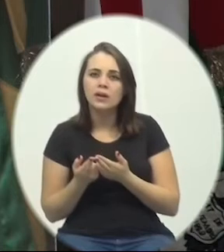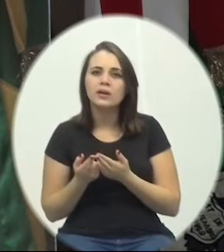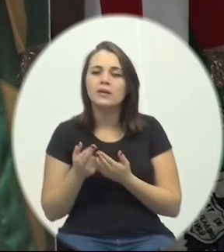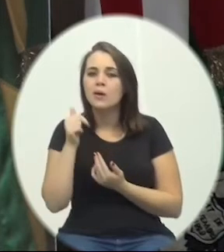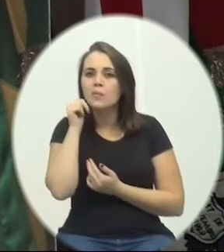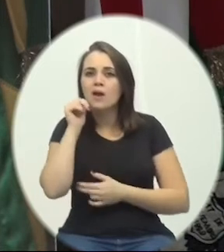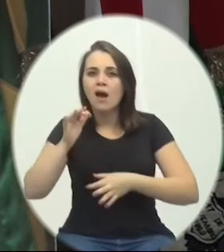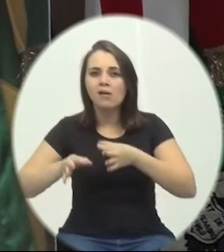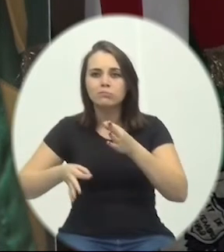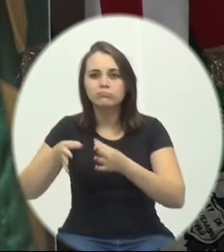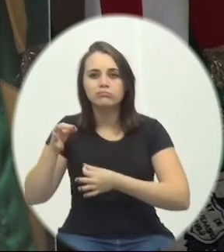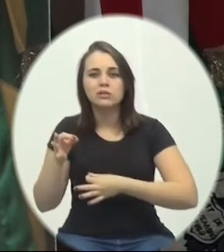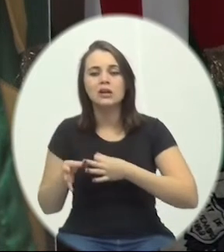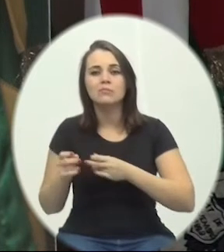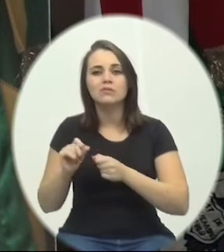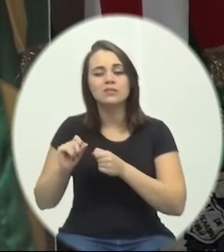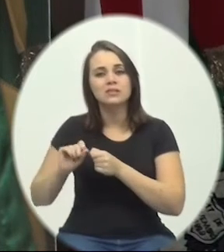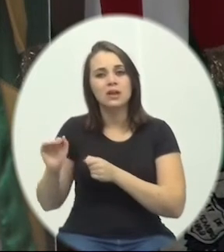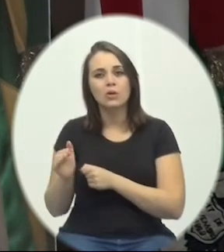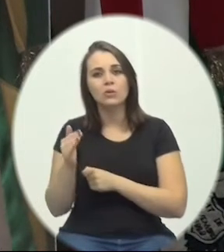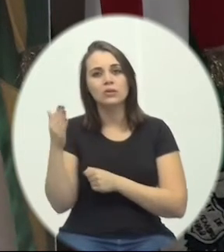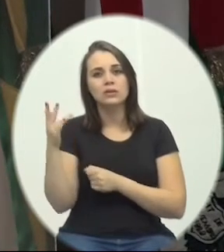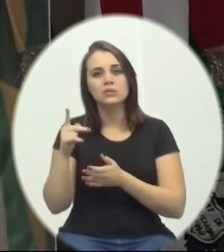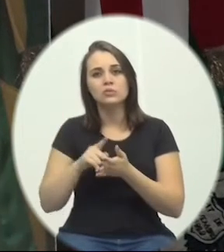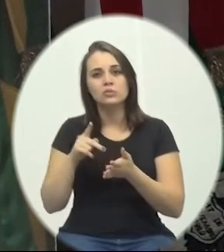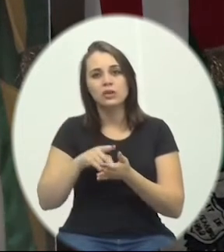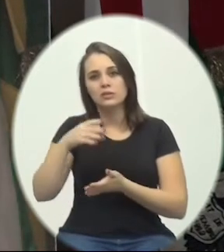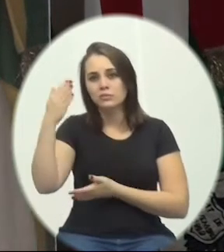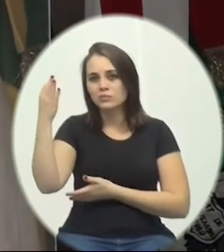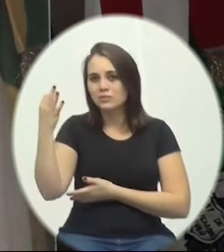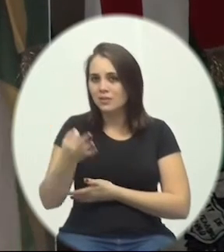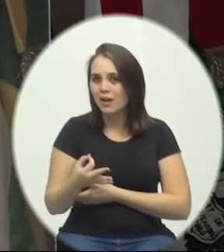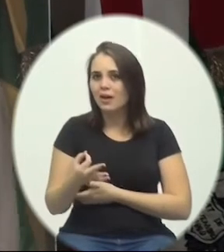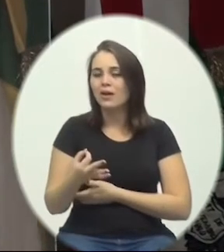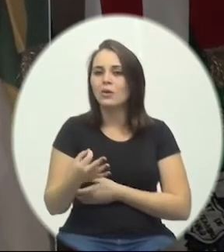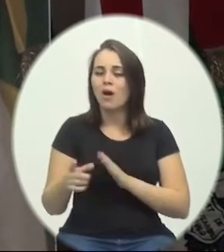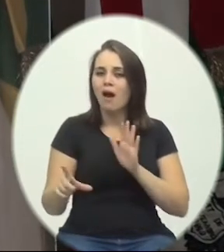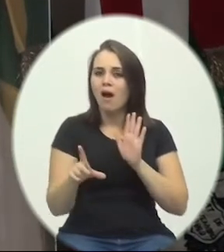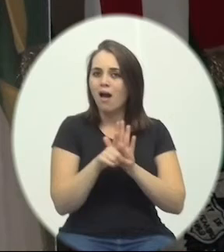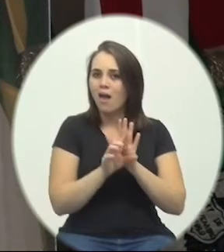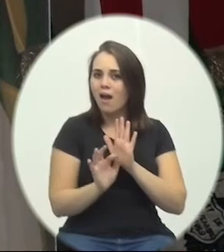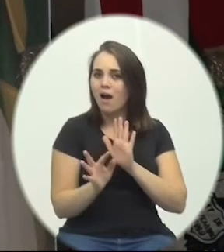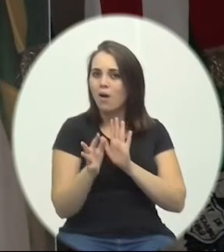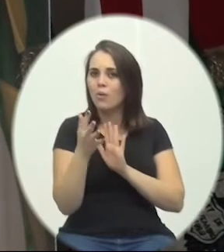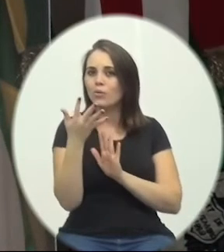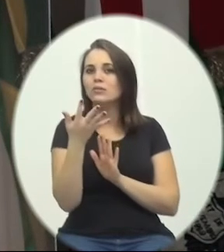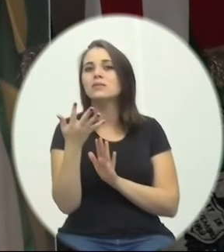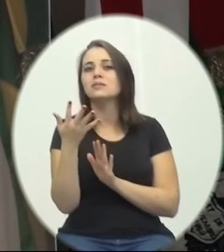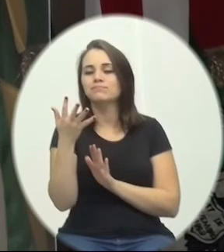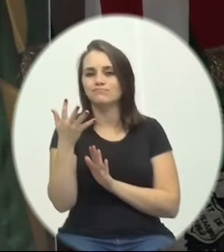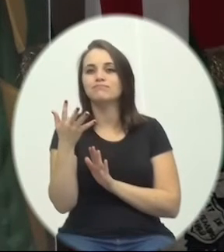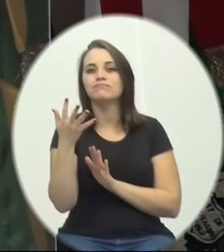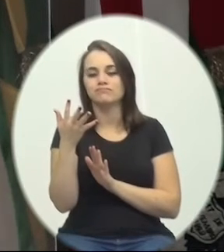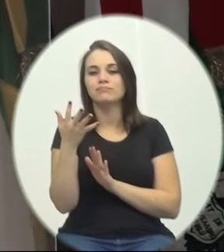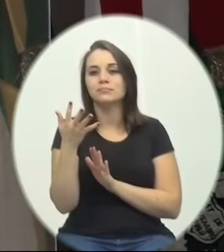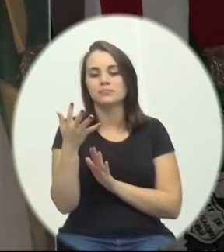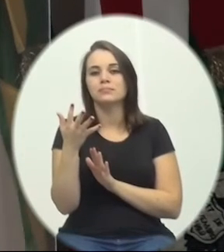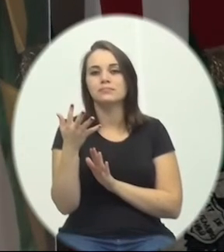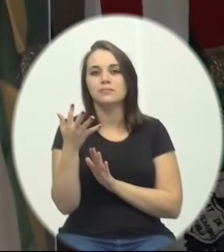Somariva, para viabilizar, de alguma forma, a aplicação da nossa lei, que já está em vigor, mas que ainda assim precisa